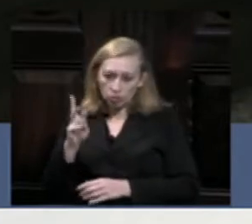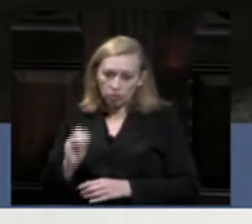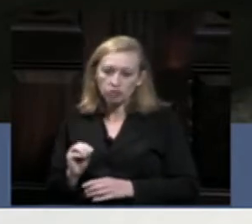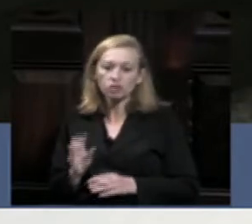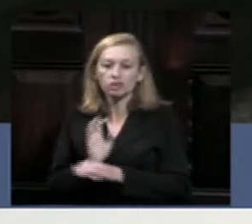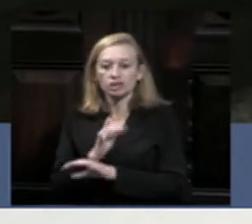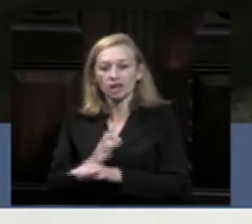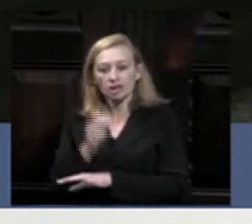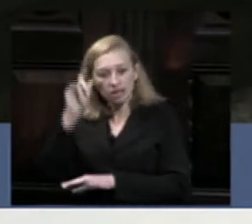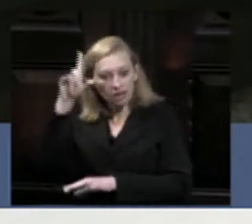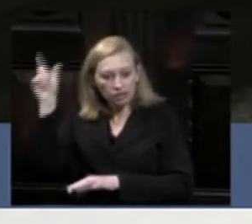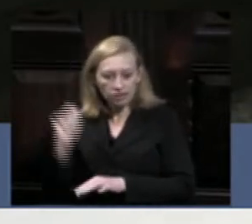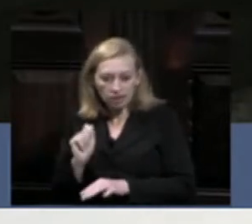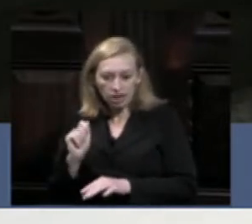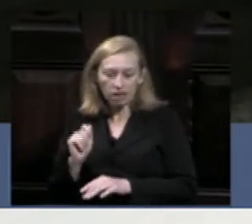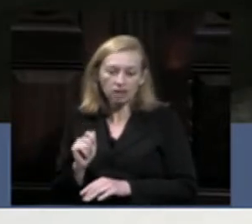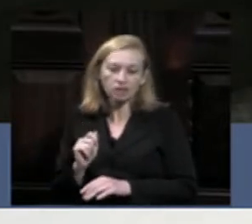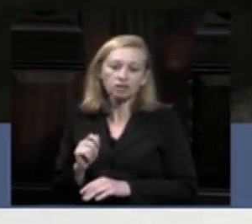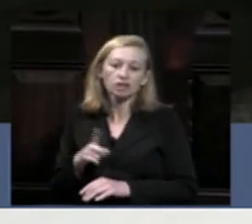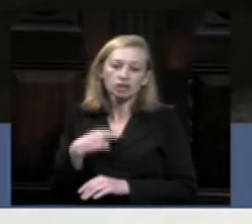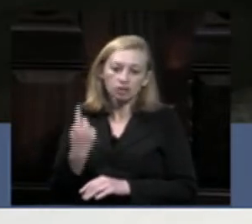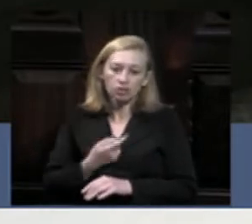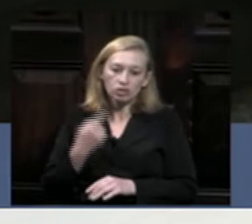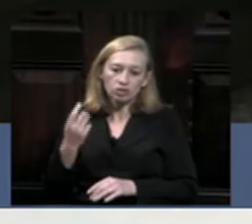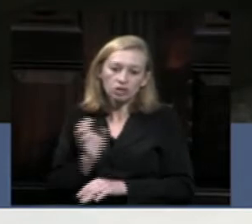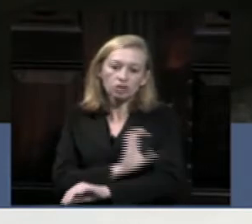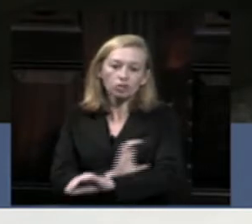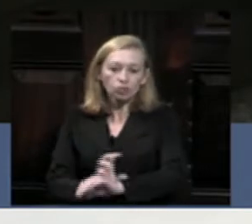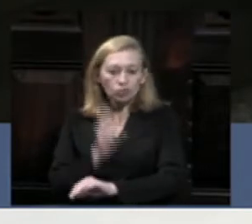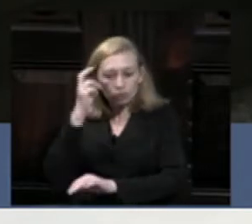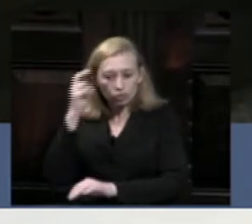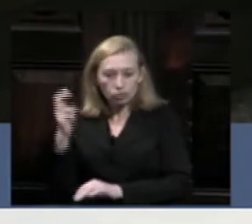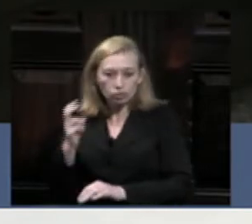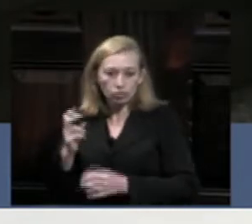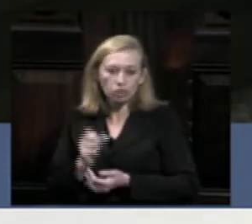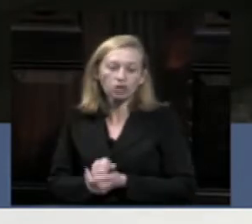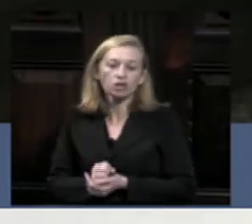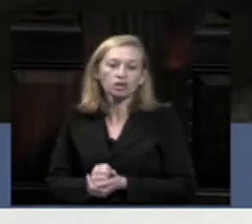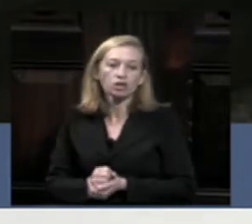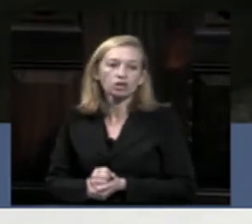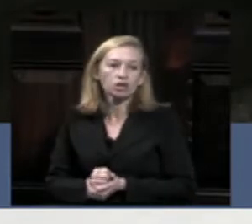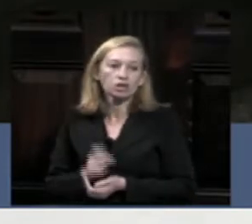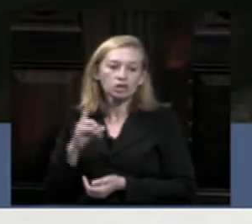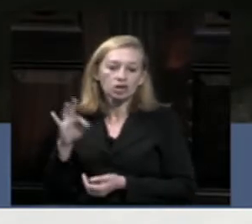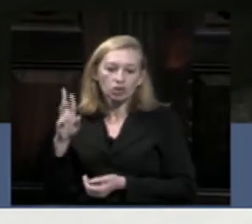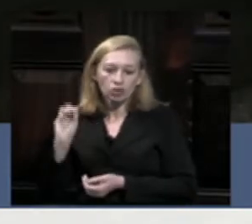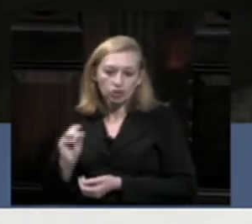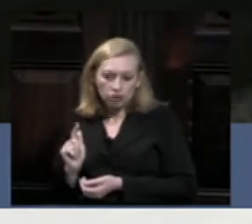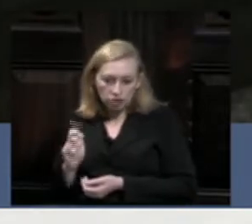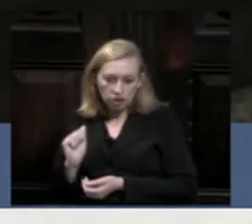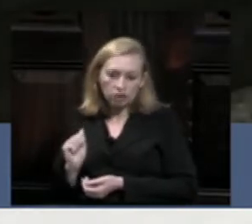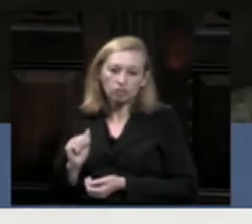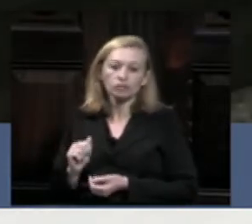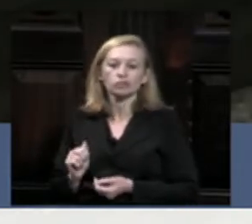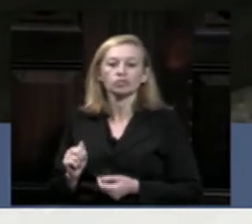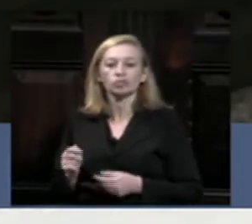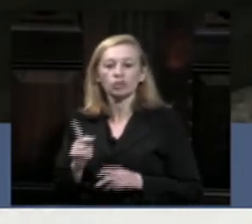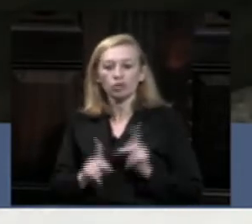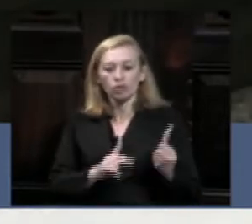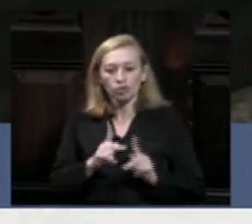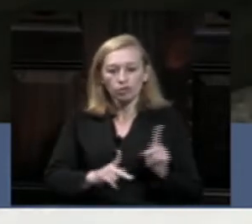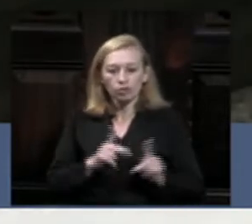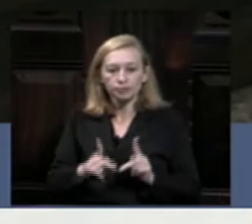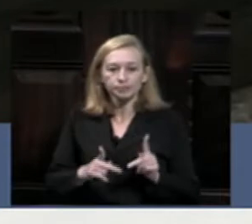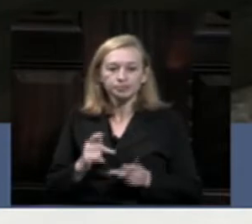das principais matrizes da nossa cultura, da nossa arqueologia enquanto povo, enquanto cultura. Portanto, quero fazer esse destaque e agradecer ao